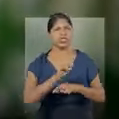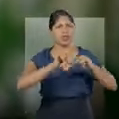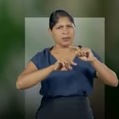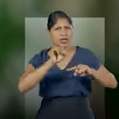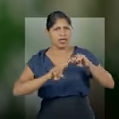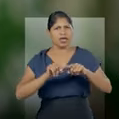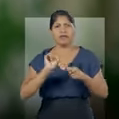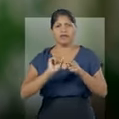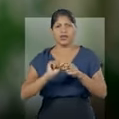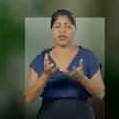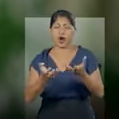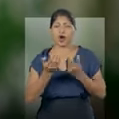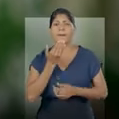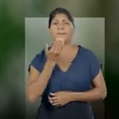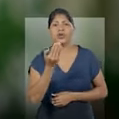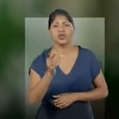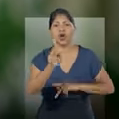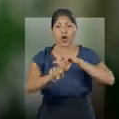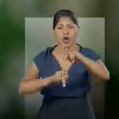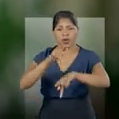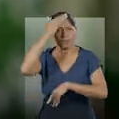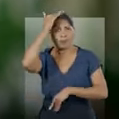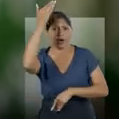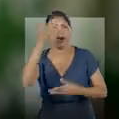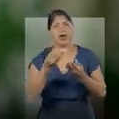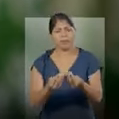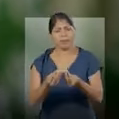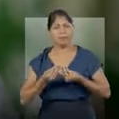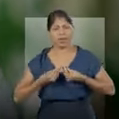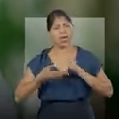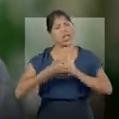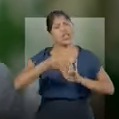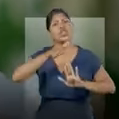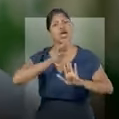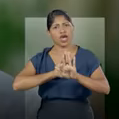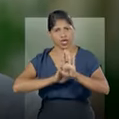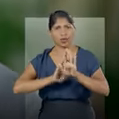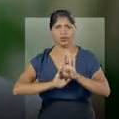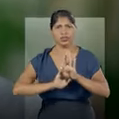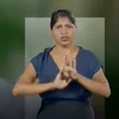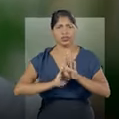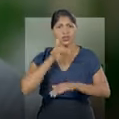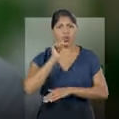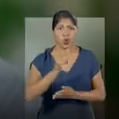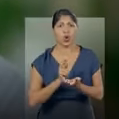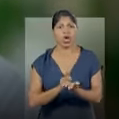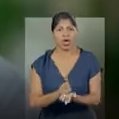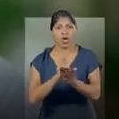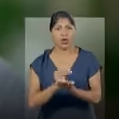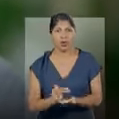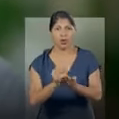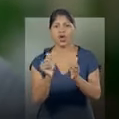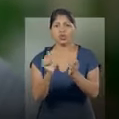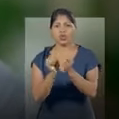isso que eu quero pedir ao povo do Pará, que me dê a oportunidade de poder seguir em frente